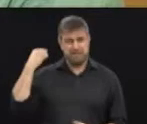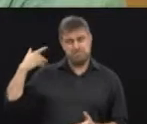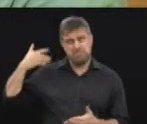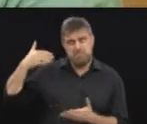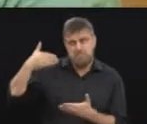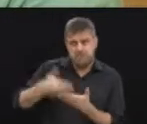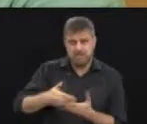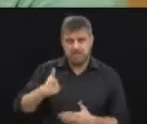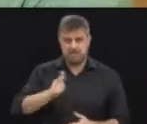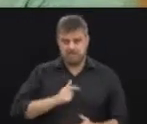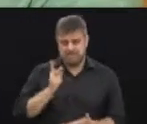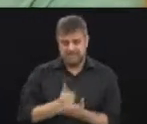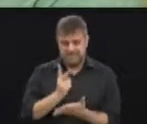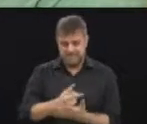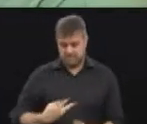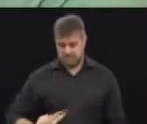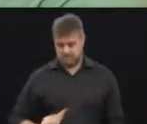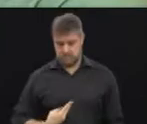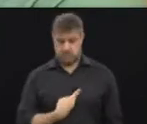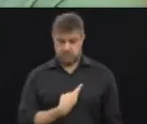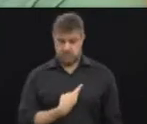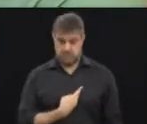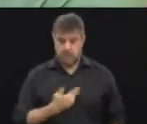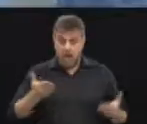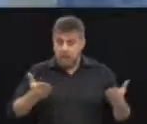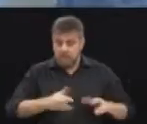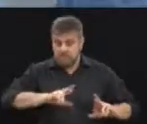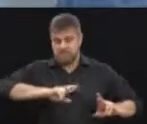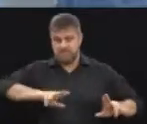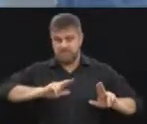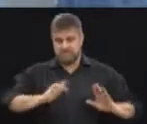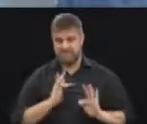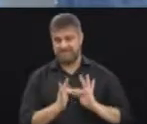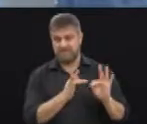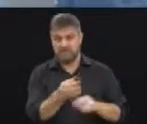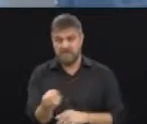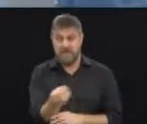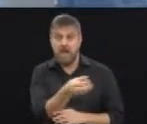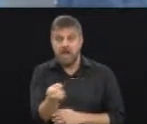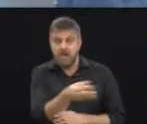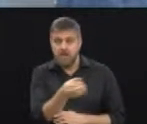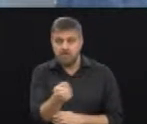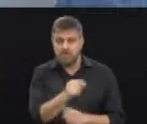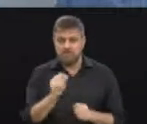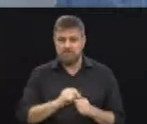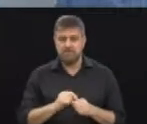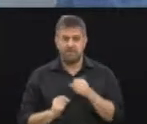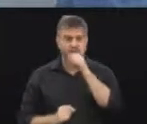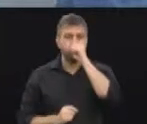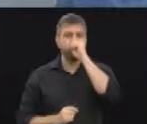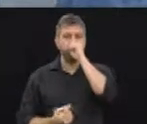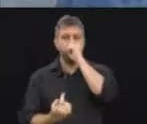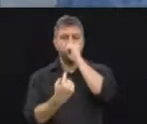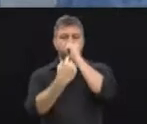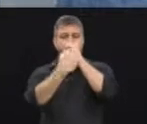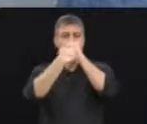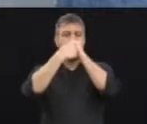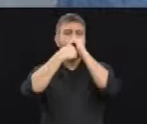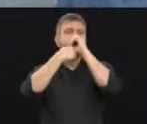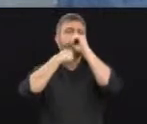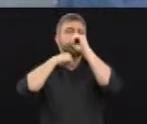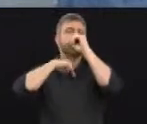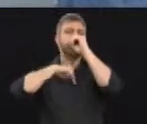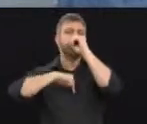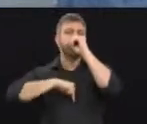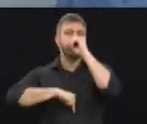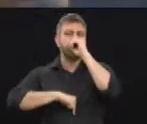Até pouco tempo atrás, nós tínhamos a opção só da cirurgia. Hoje, existe uma opção que é um tratamento endoscópico